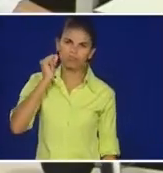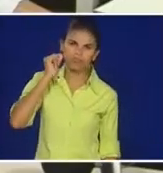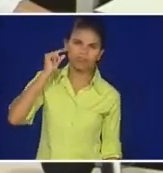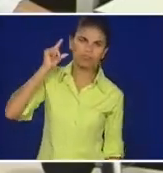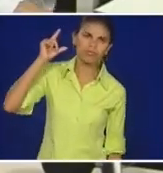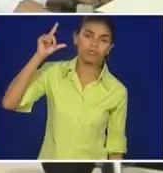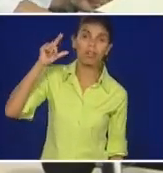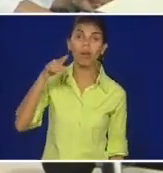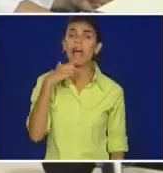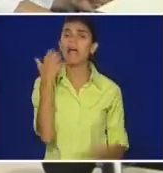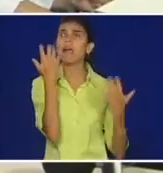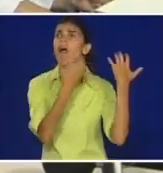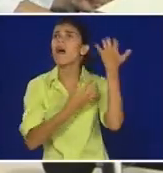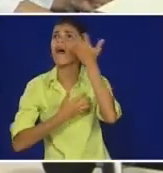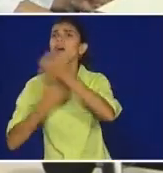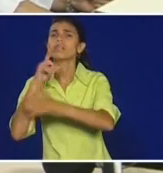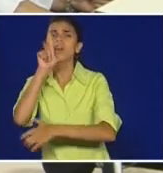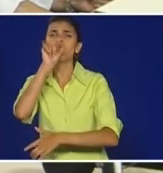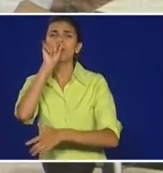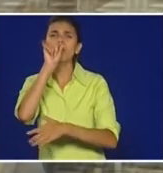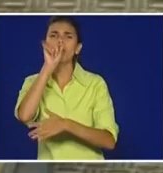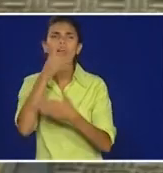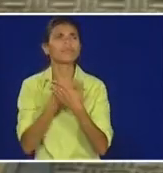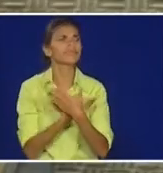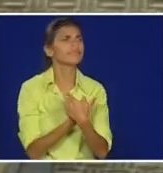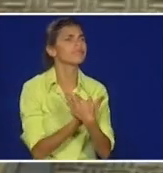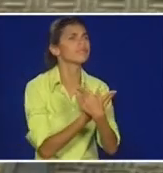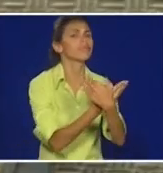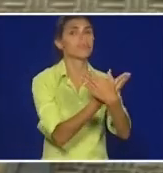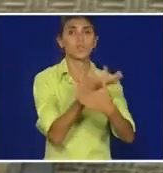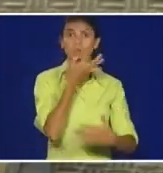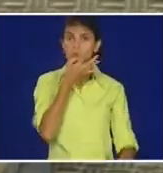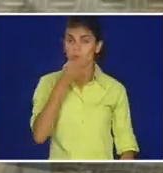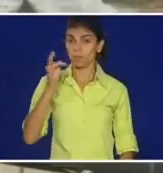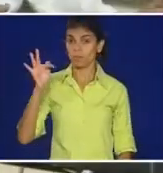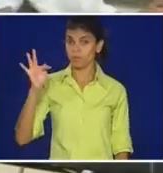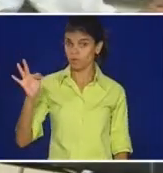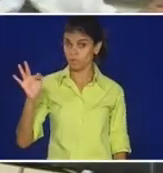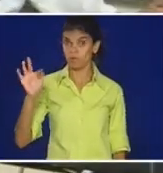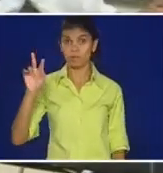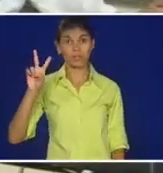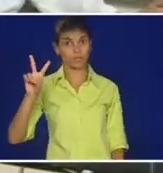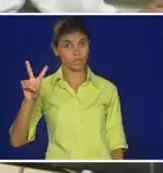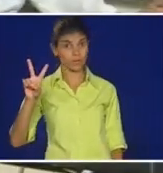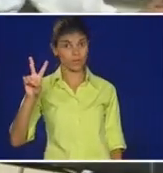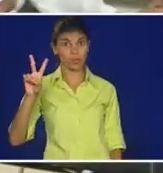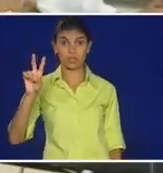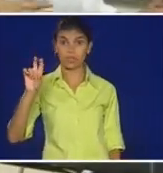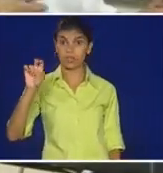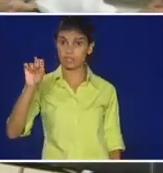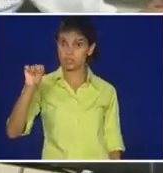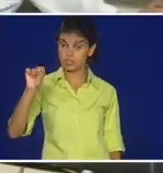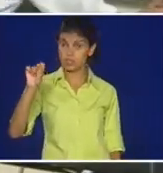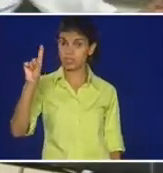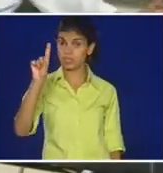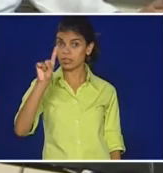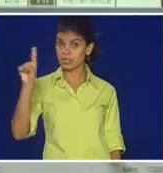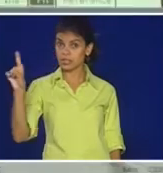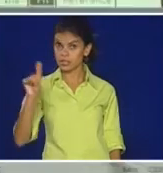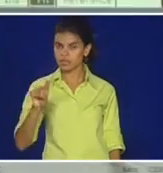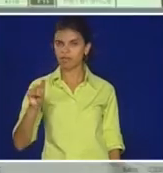As frequências agudas, como, por exemplo, o canto dos passarinhos, os sons tipo F, V,